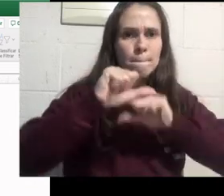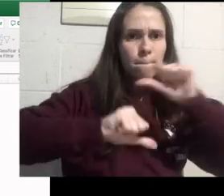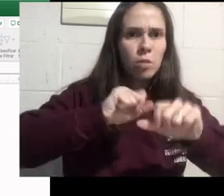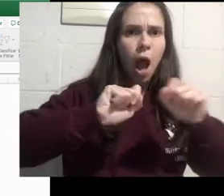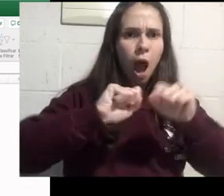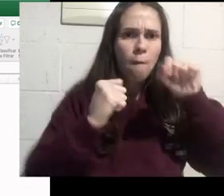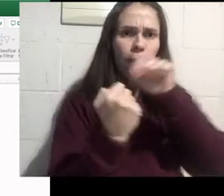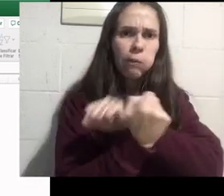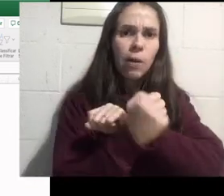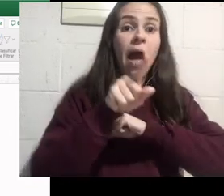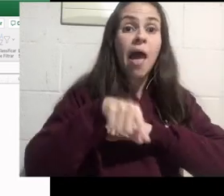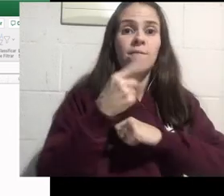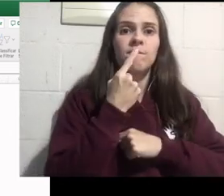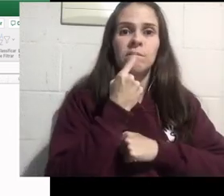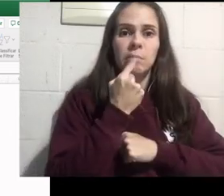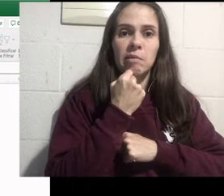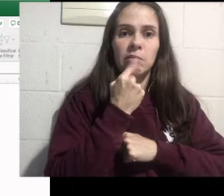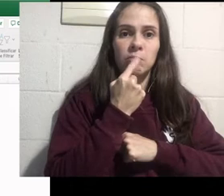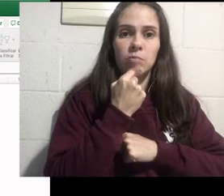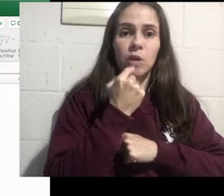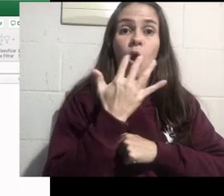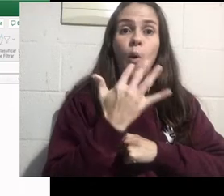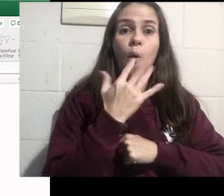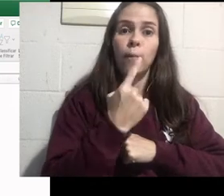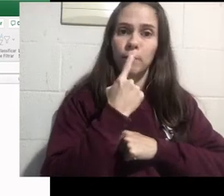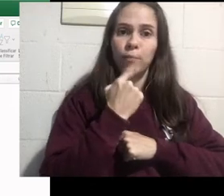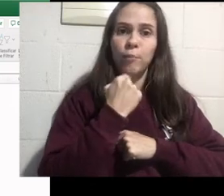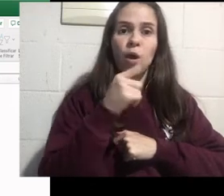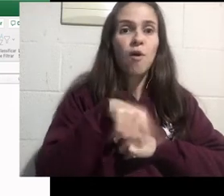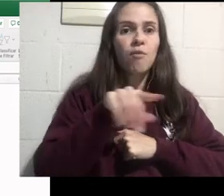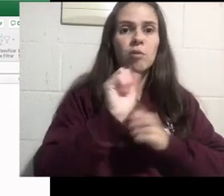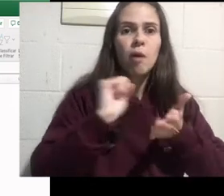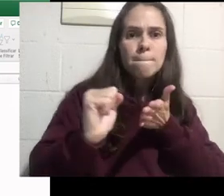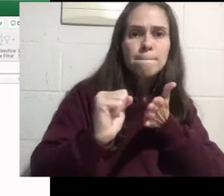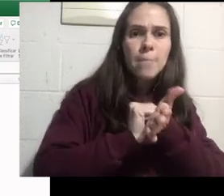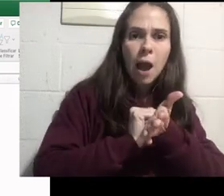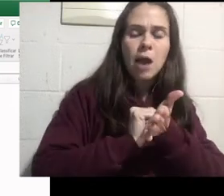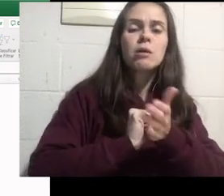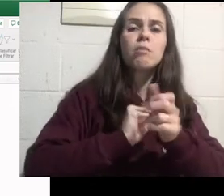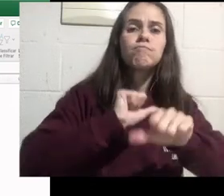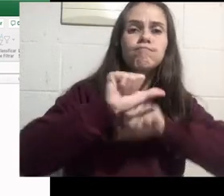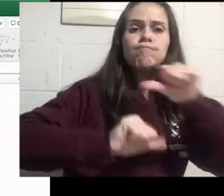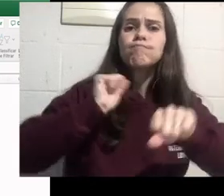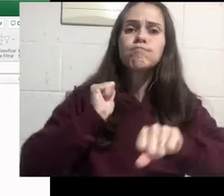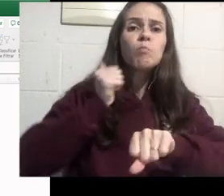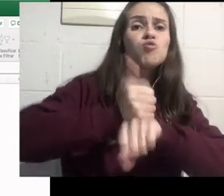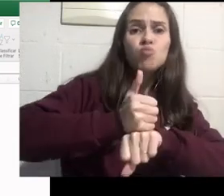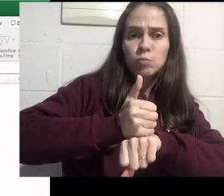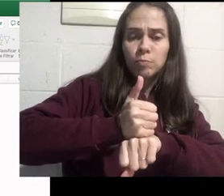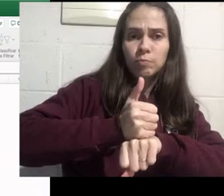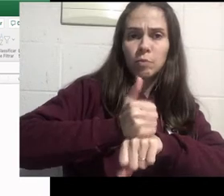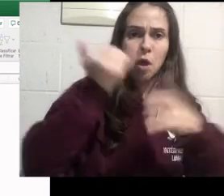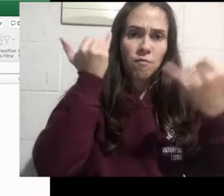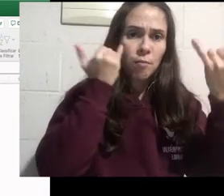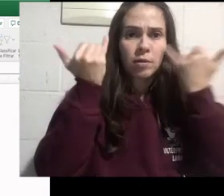vocês, elas estão sinalizadas em vermelho, com a cor da fonte em vermelho, para que vocês identifiquem. Então, aqui no caso é só vocês apagarem